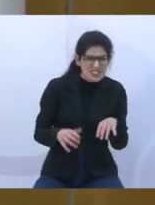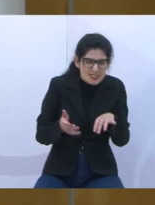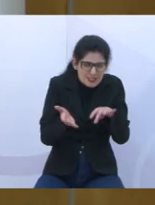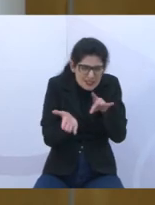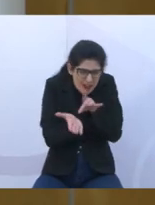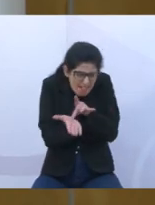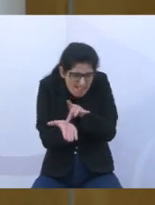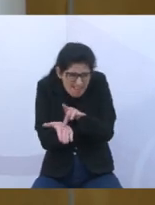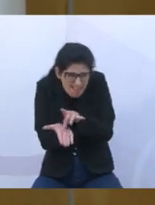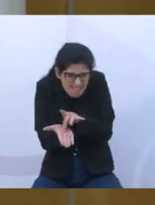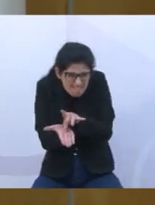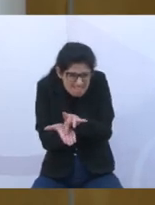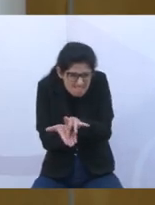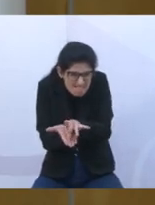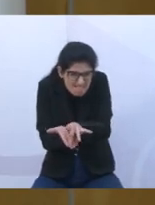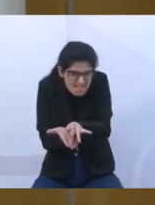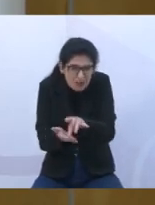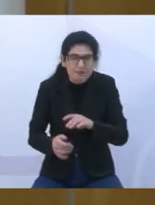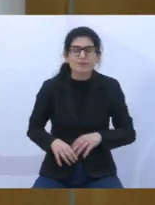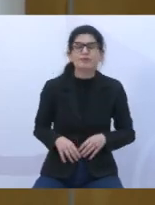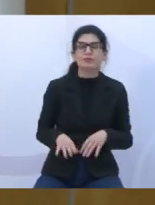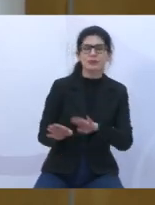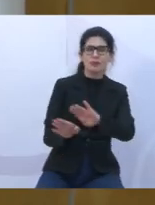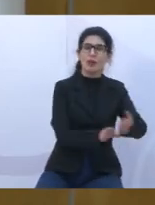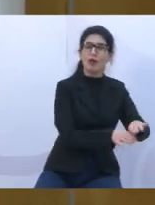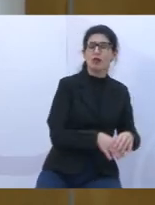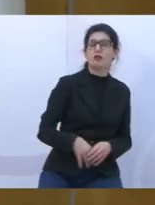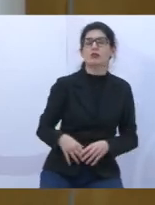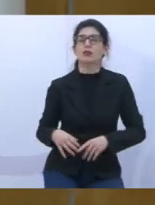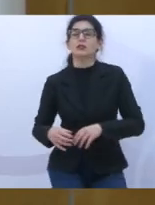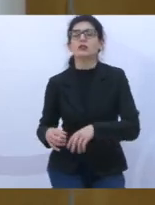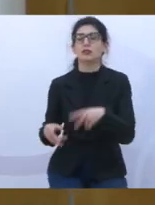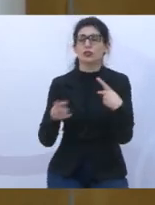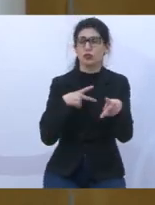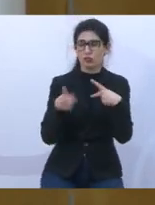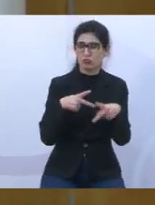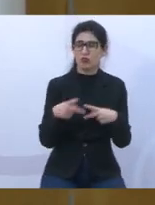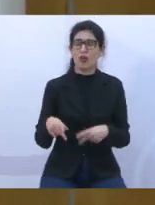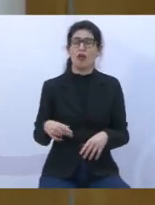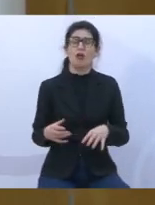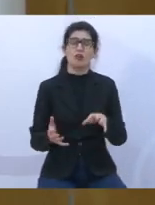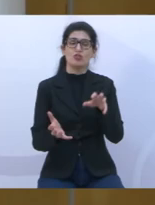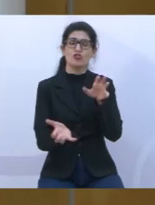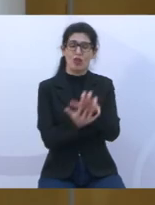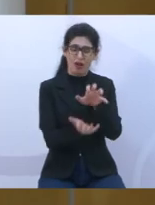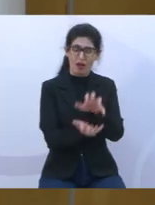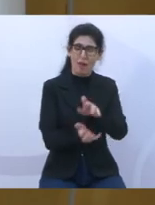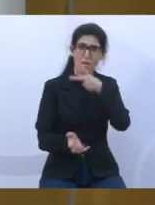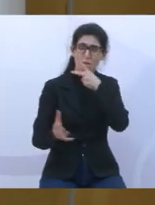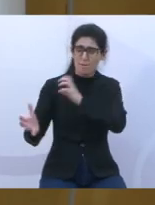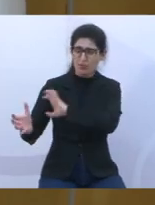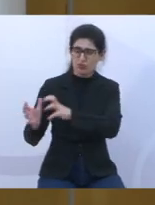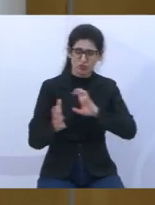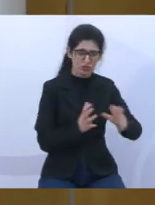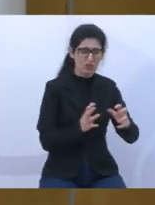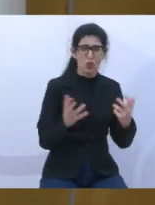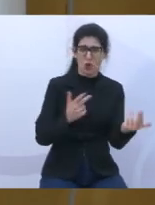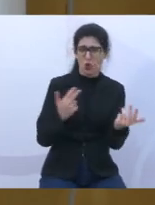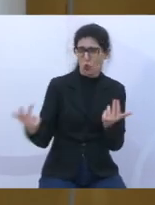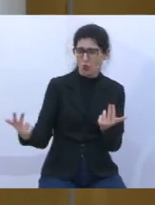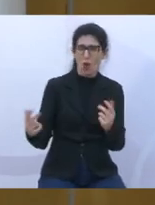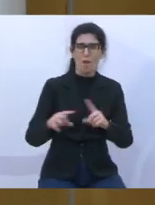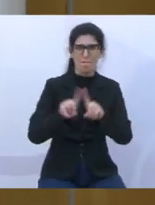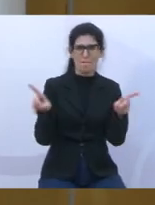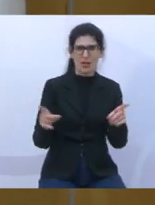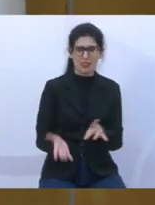erro são josé o mesmo partido jacarei eu mesmo partido e eles não conseguem entrar num